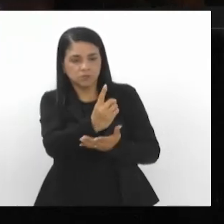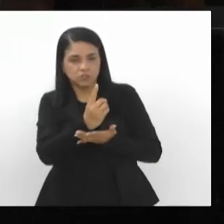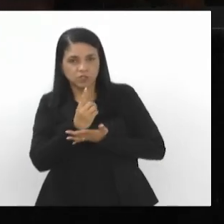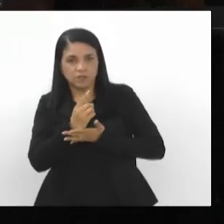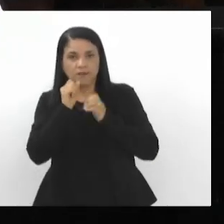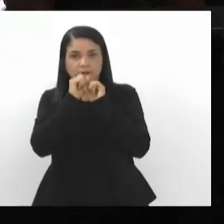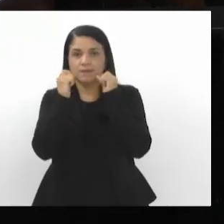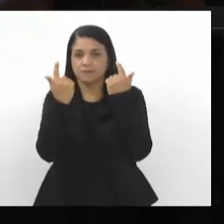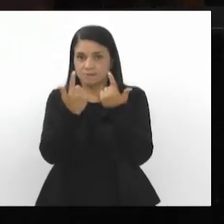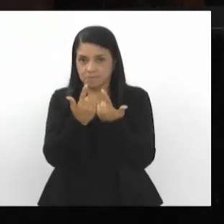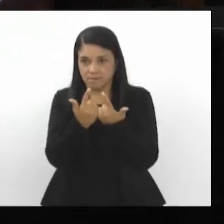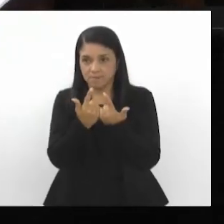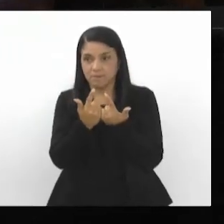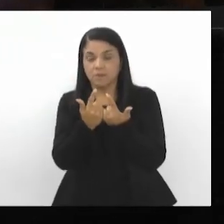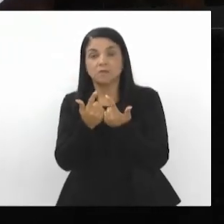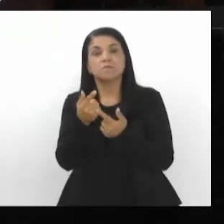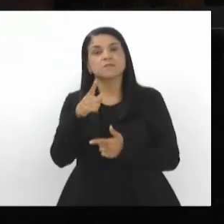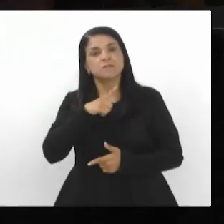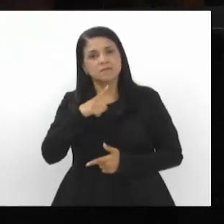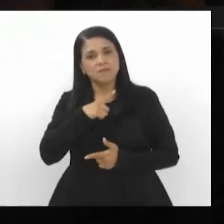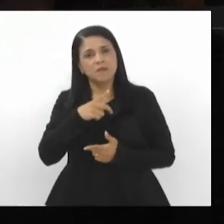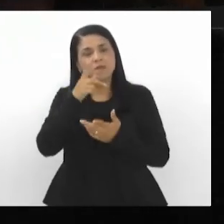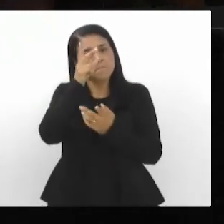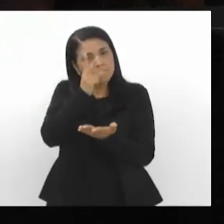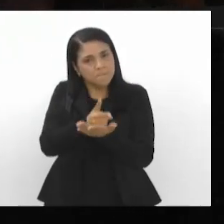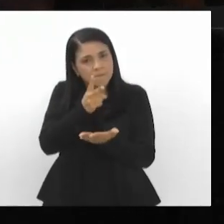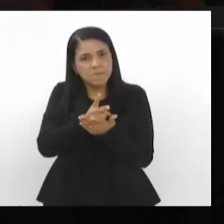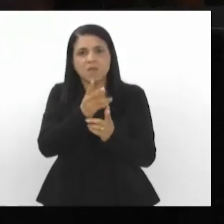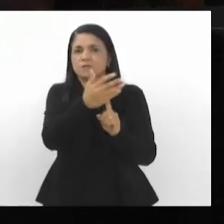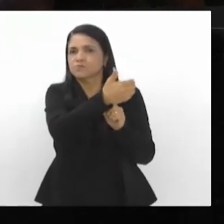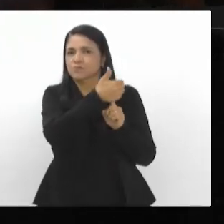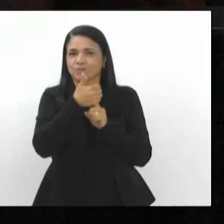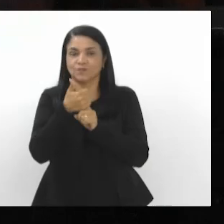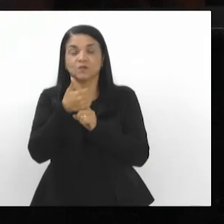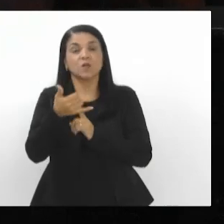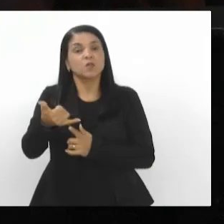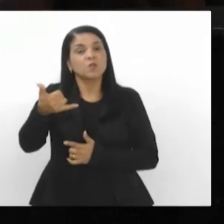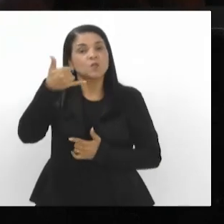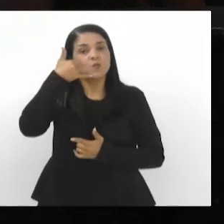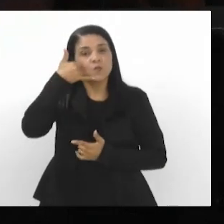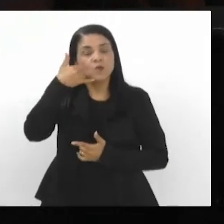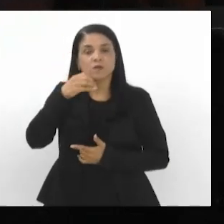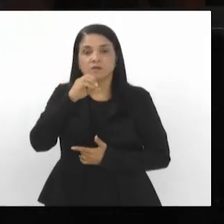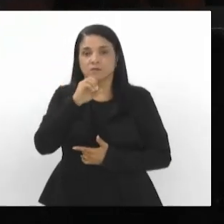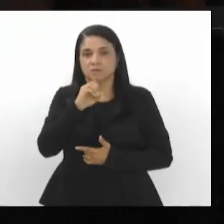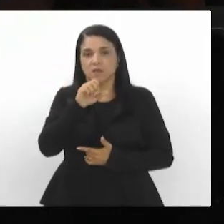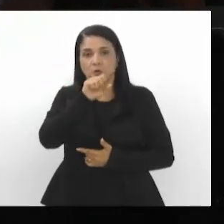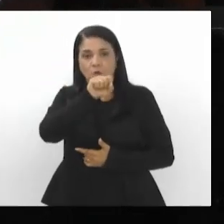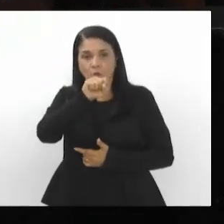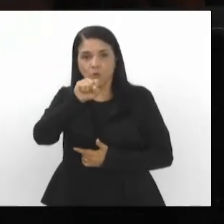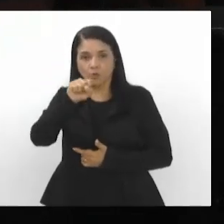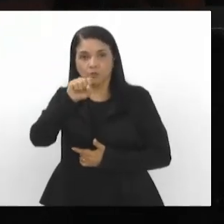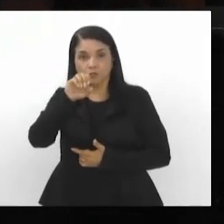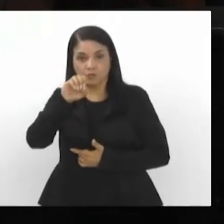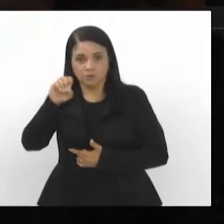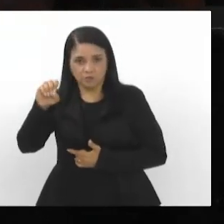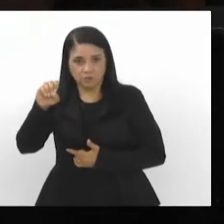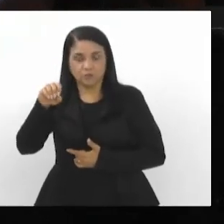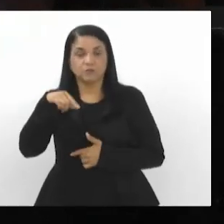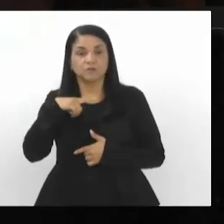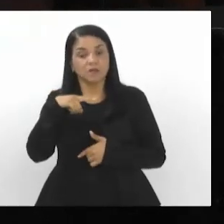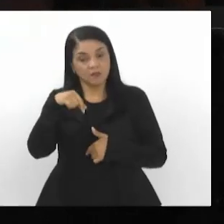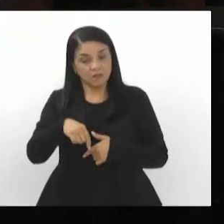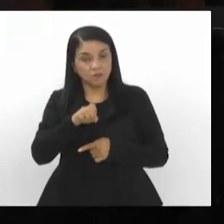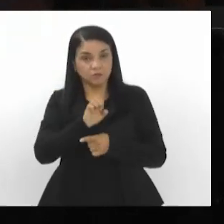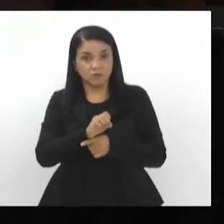Assembleia Legislativa, mas que têm o mesmo acolhimento a partir do telefone 0800. Afinal de contas, a gente está num estado